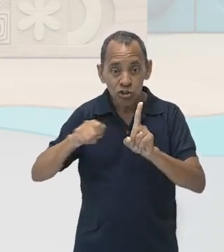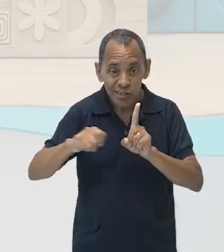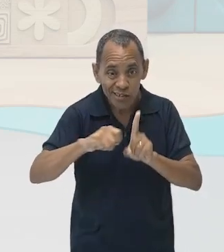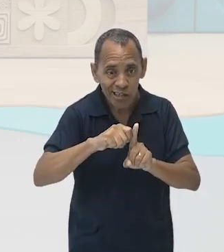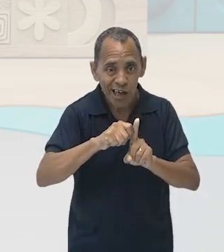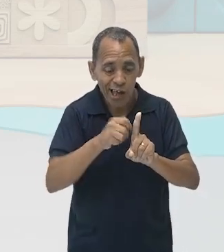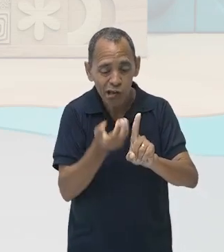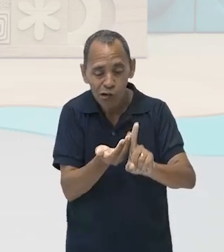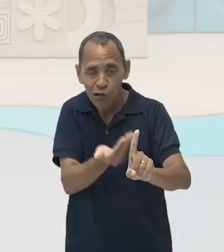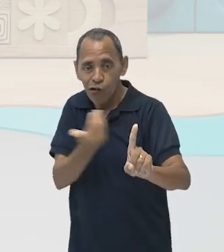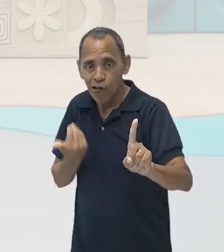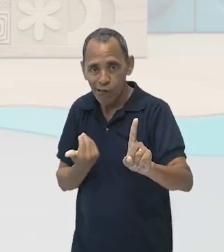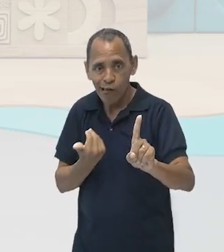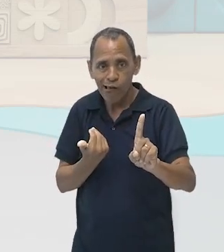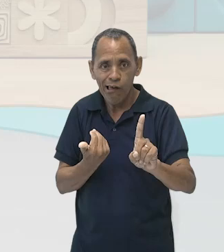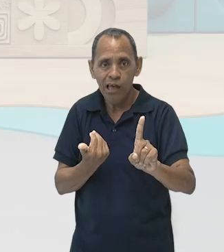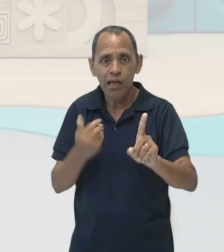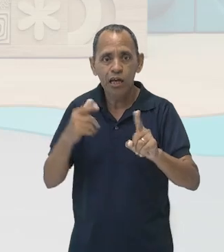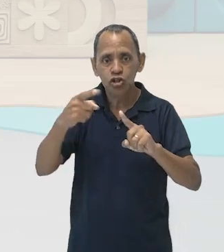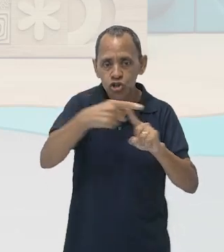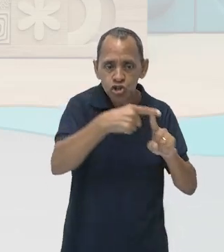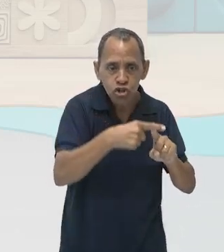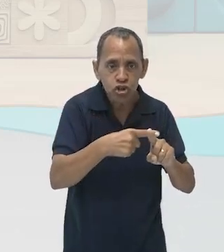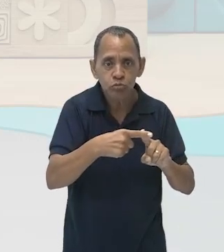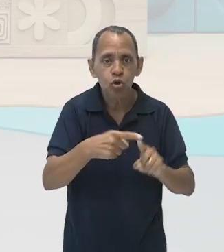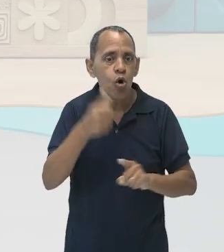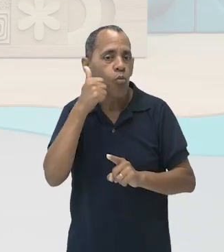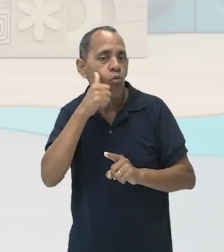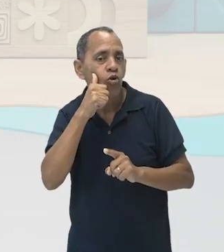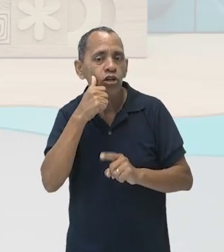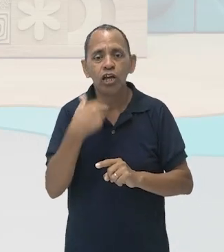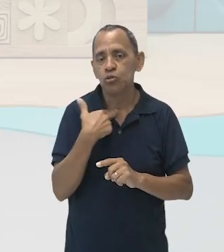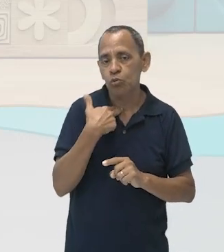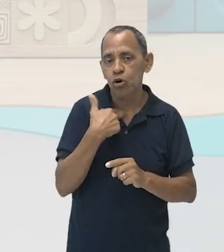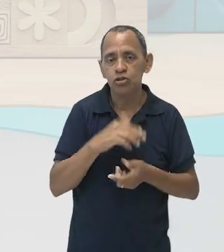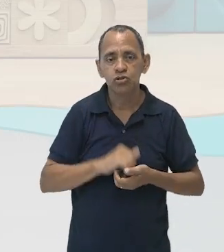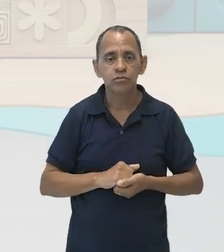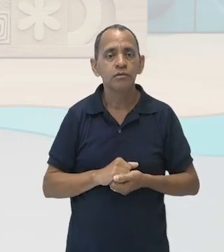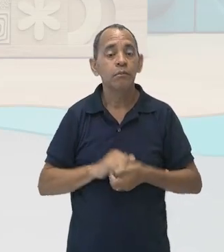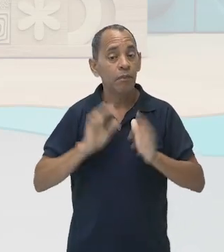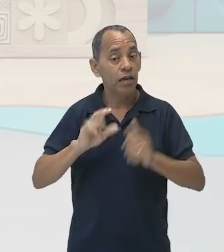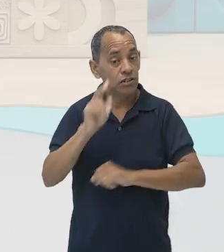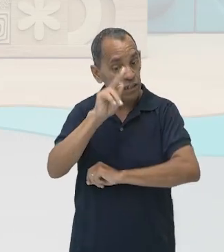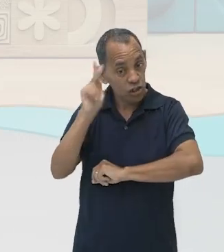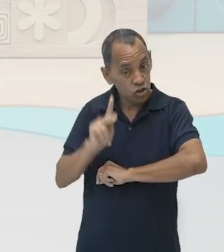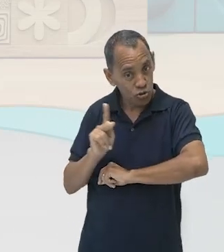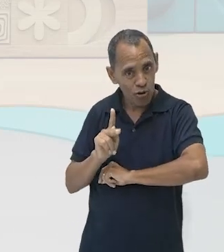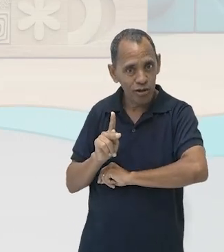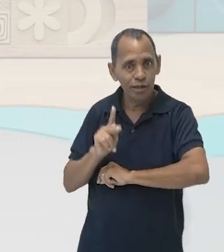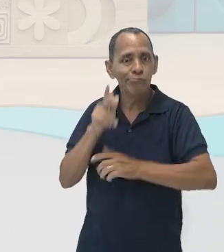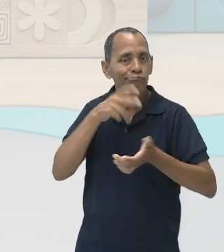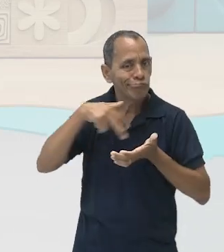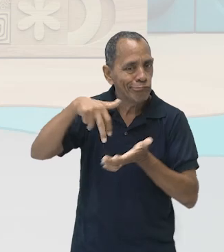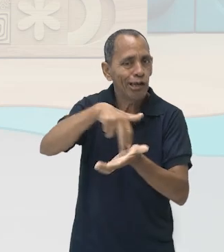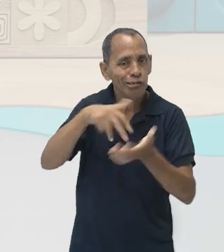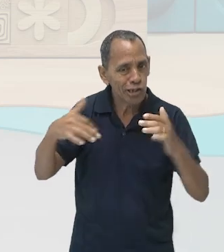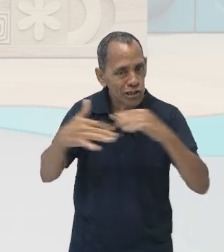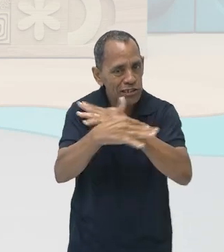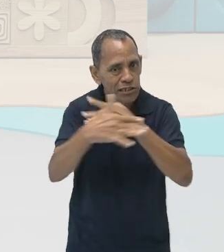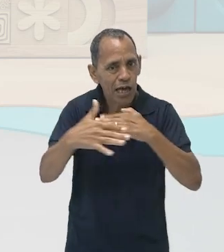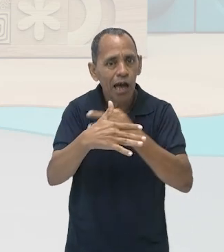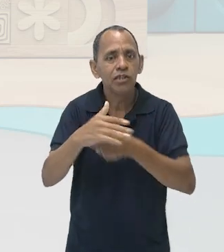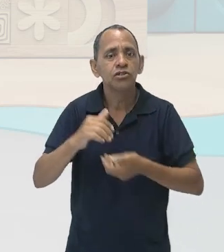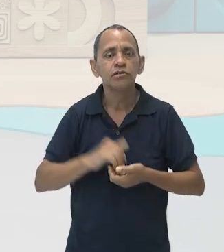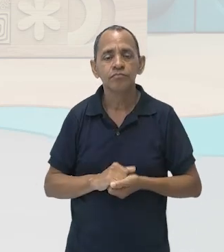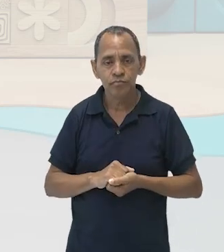dança de rua mesmo. Tanto é que na história das danças urbanas, anteriormente, ela era chamada de dança